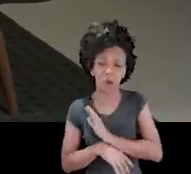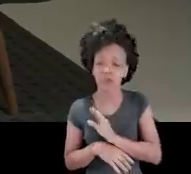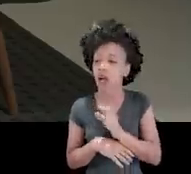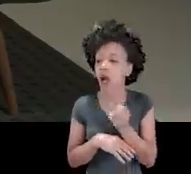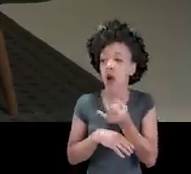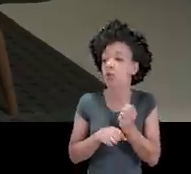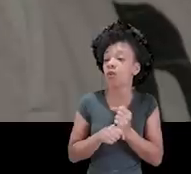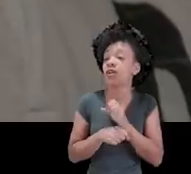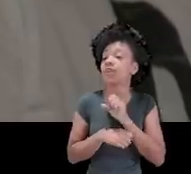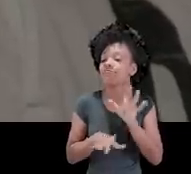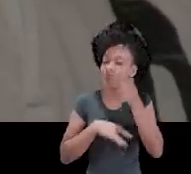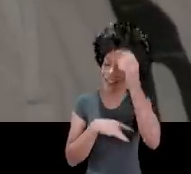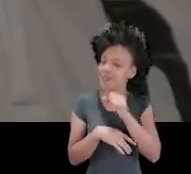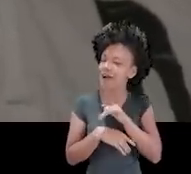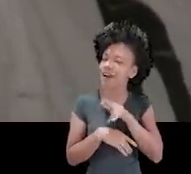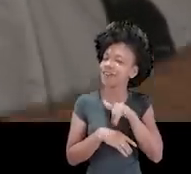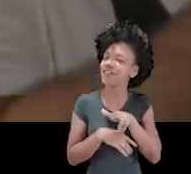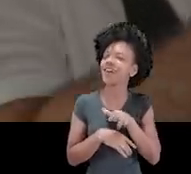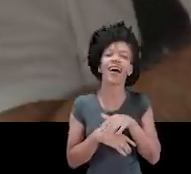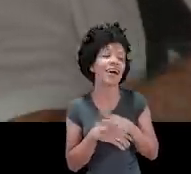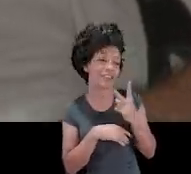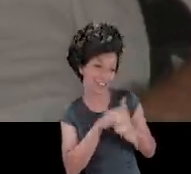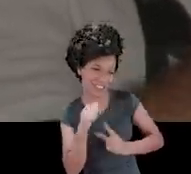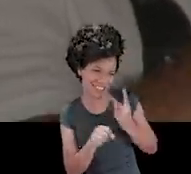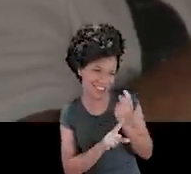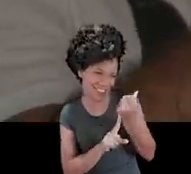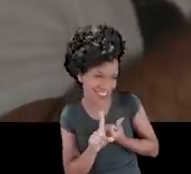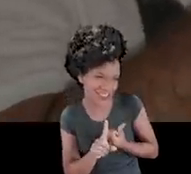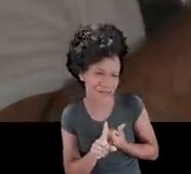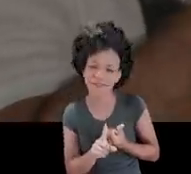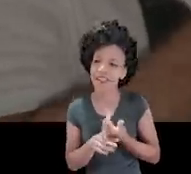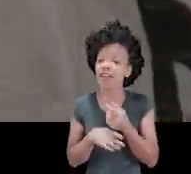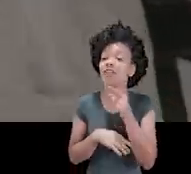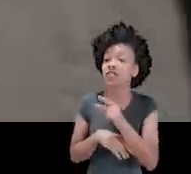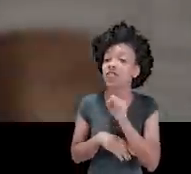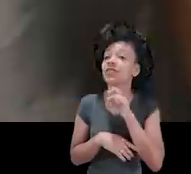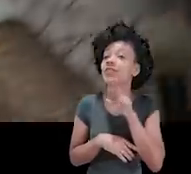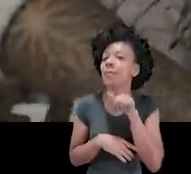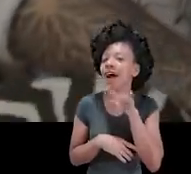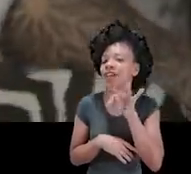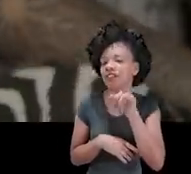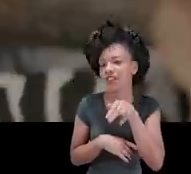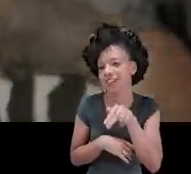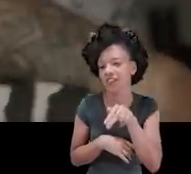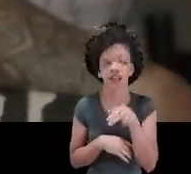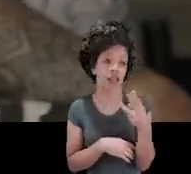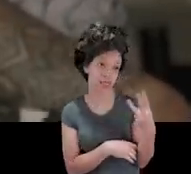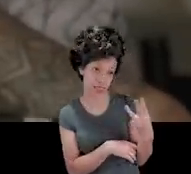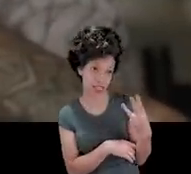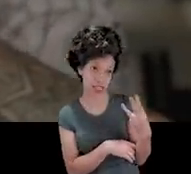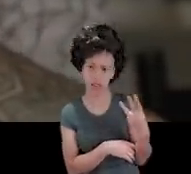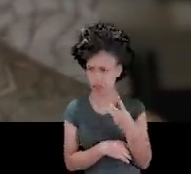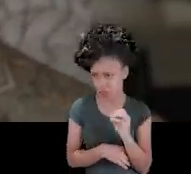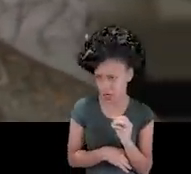tempo gostando. Você é um Sebastião? 2 anos e meio. 2 anos e meio. E quanto tempo você é um Sebastião? 30? Não,